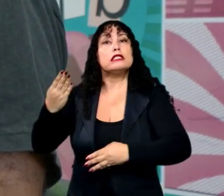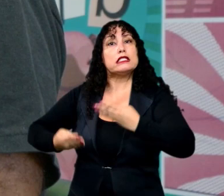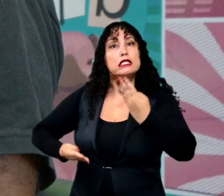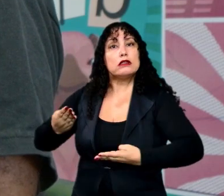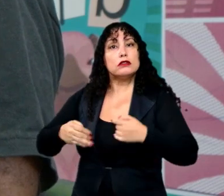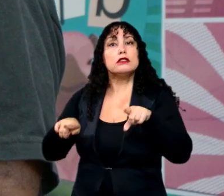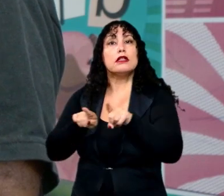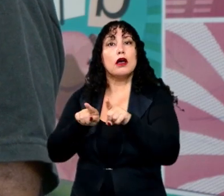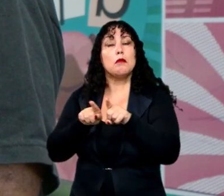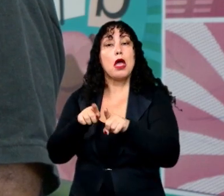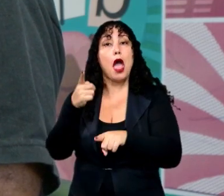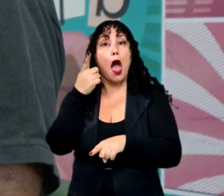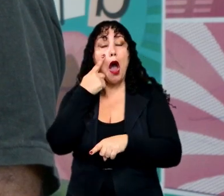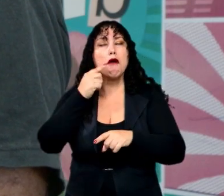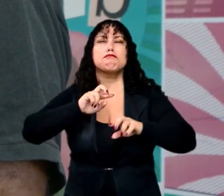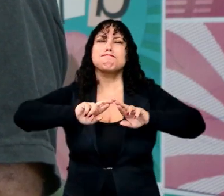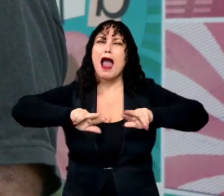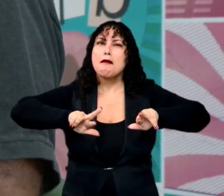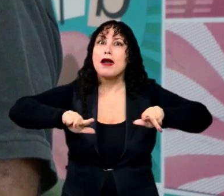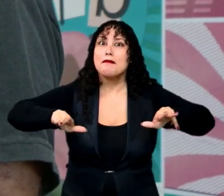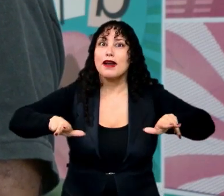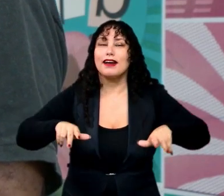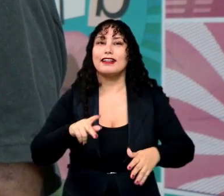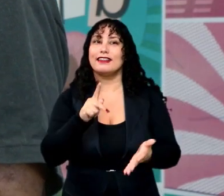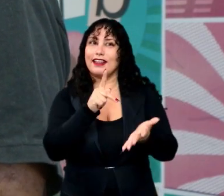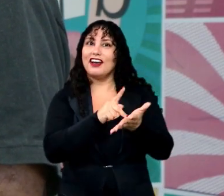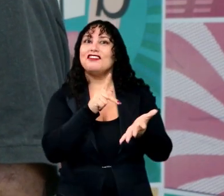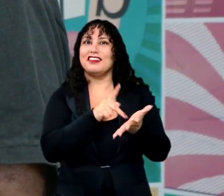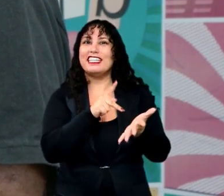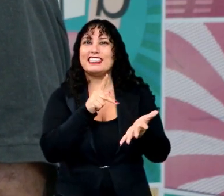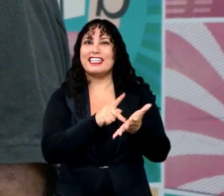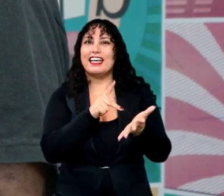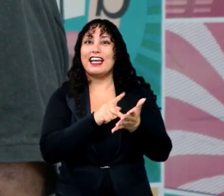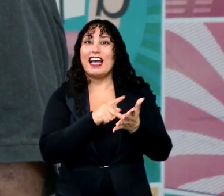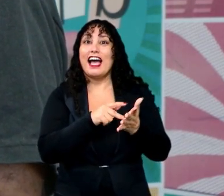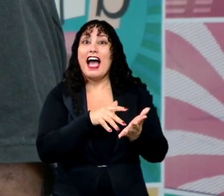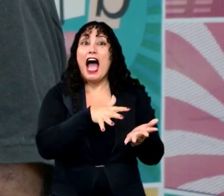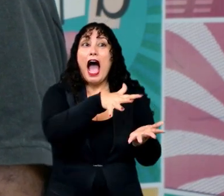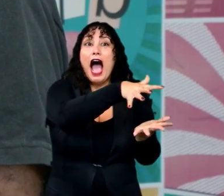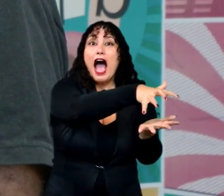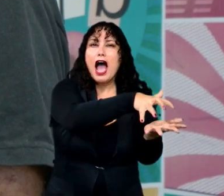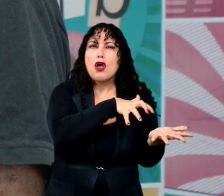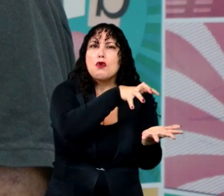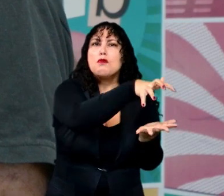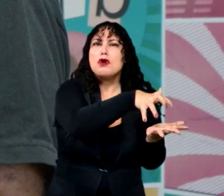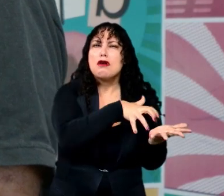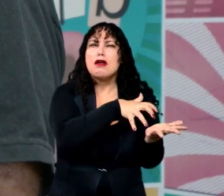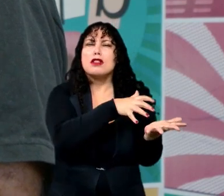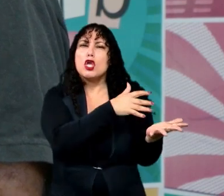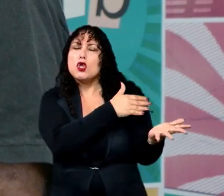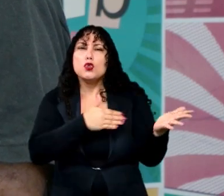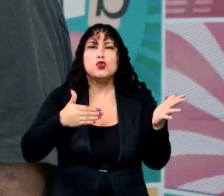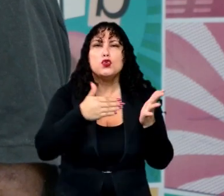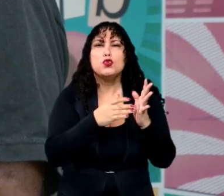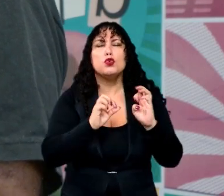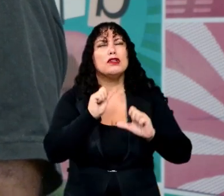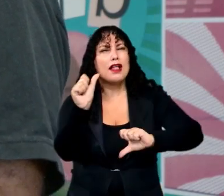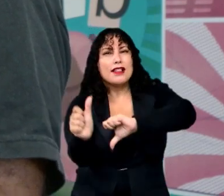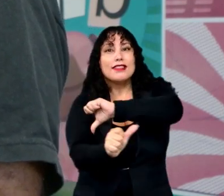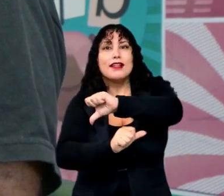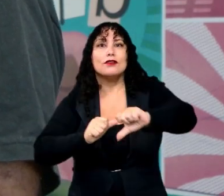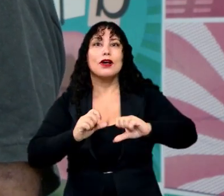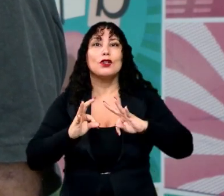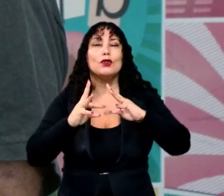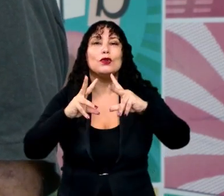olha são bem diversos é na verdade nós a a agropecuária tem isso né tudo pode se transformar em